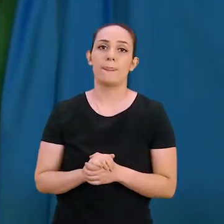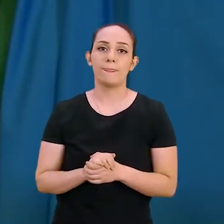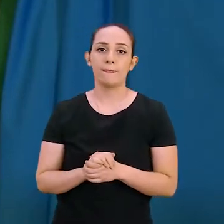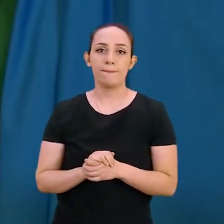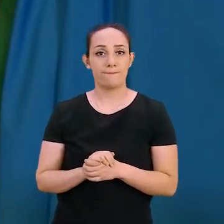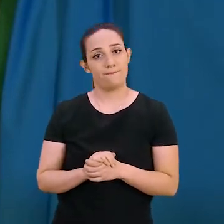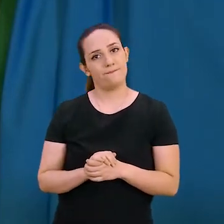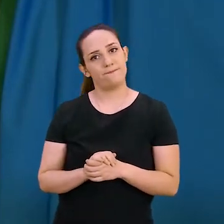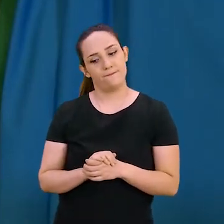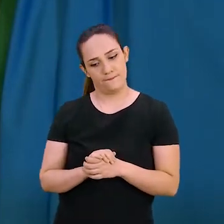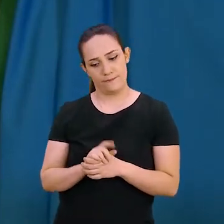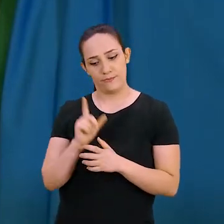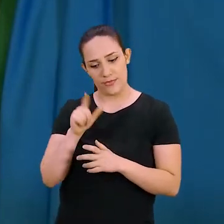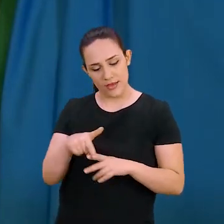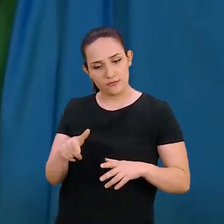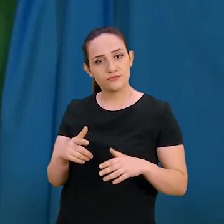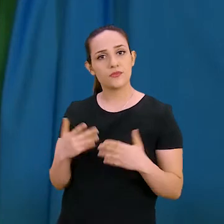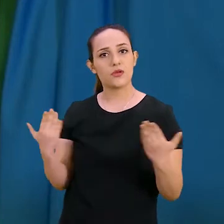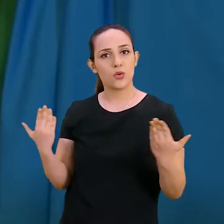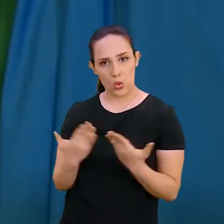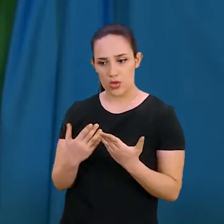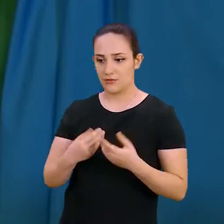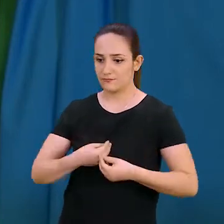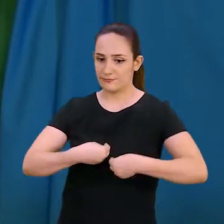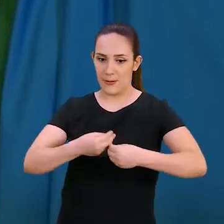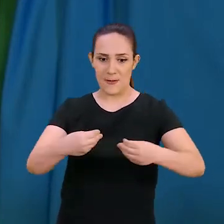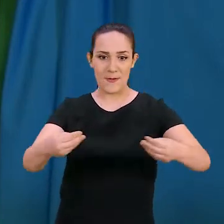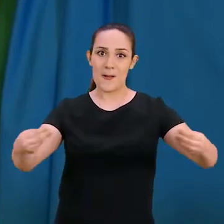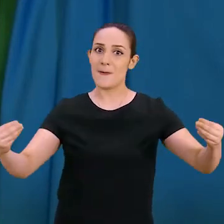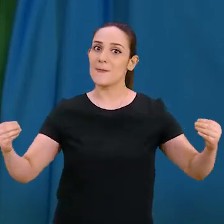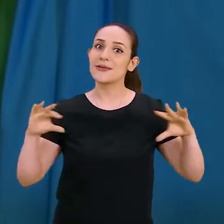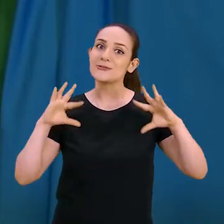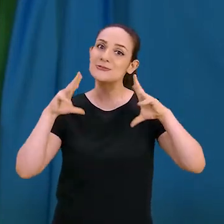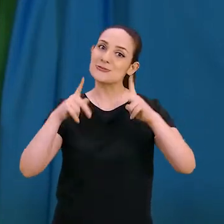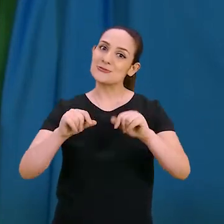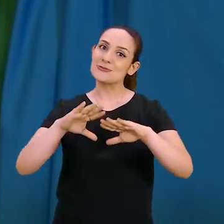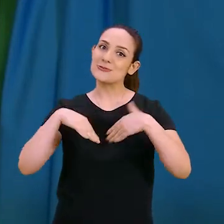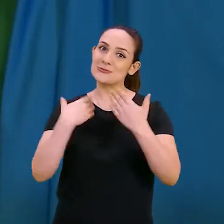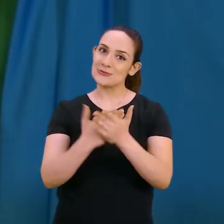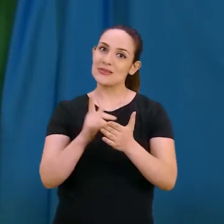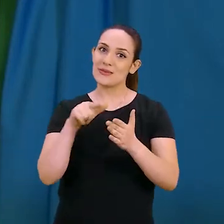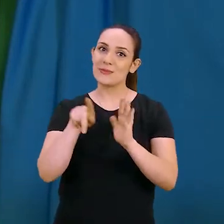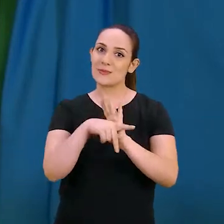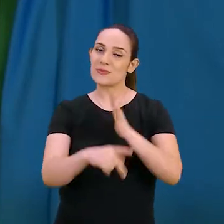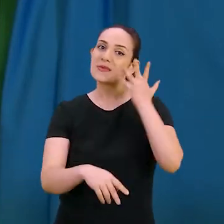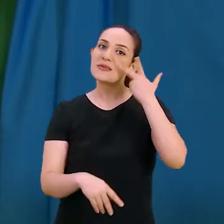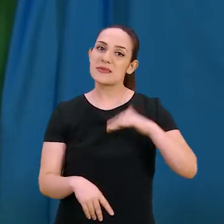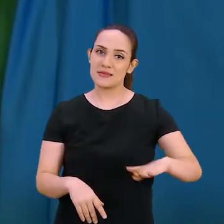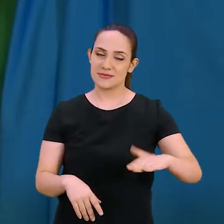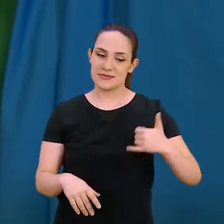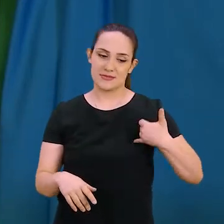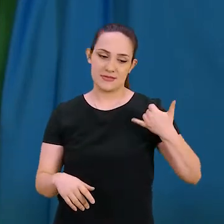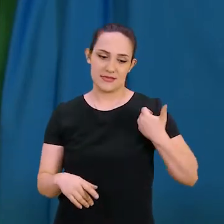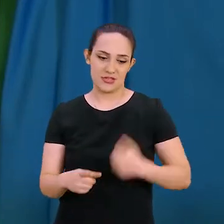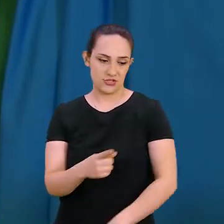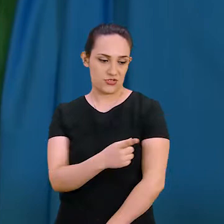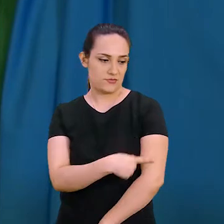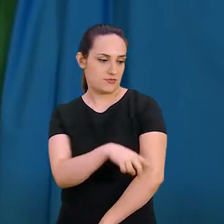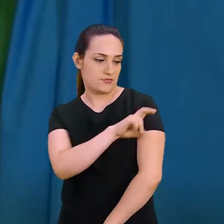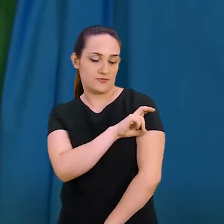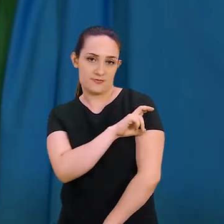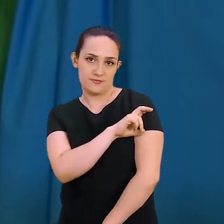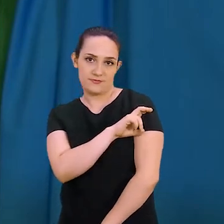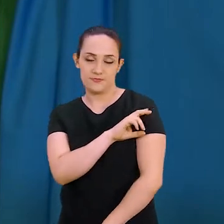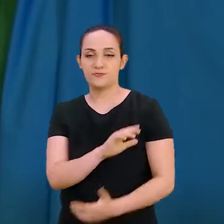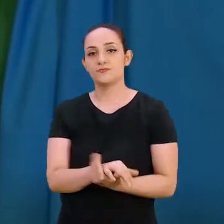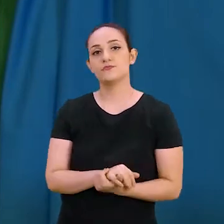que está sendo disponibilizado e distribuído nas escolas para os menores, até o 5º ano. Tá? O gibi